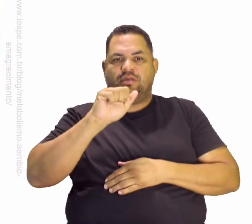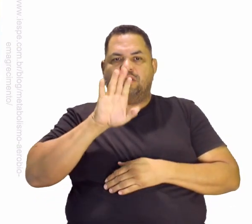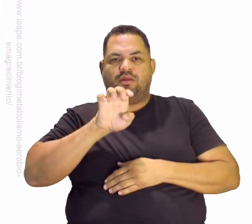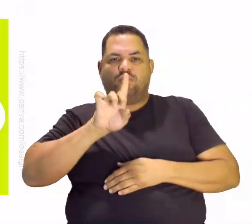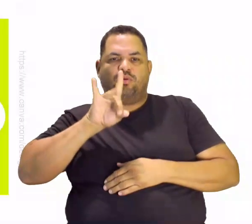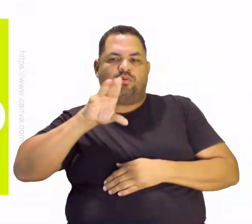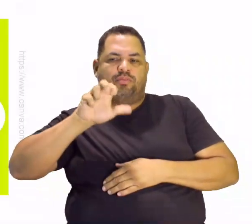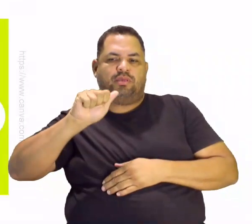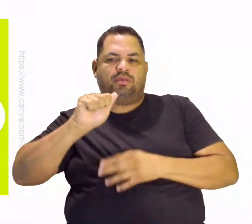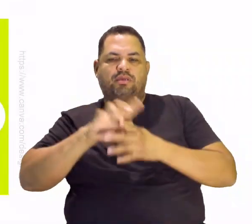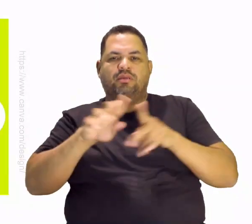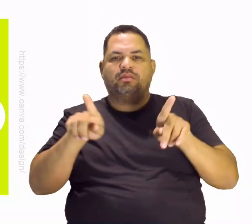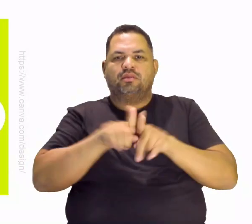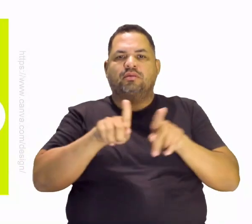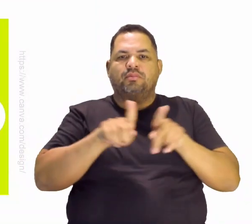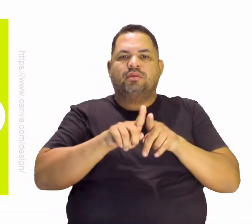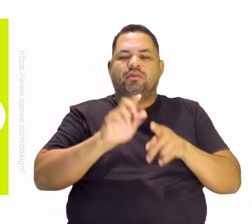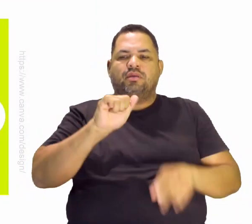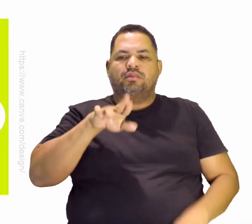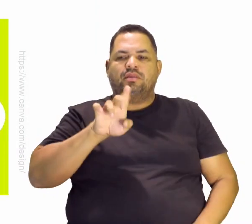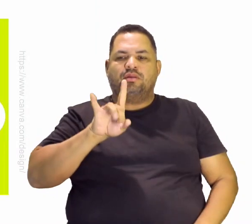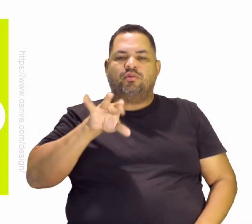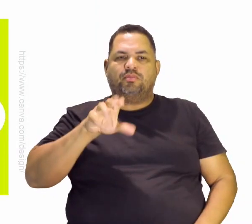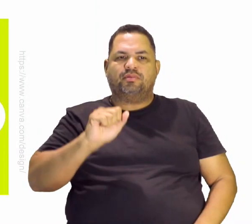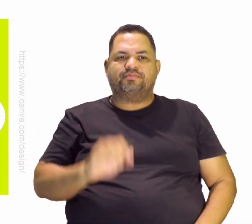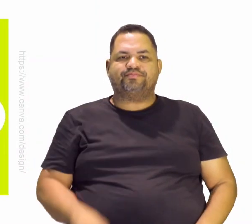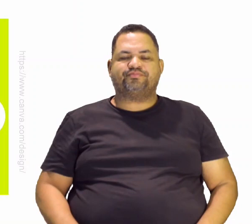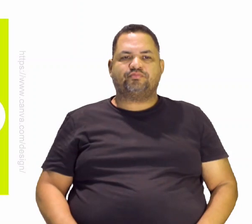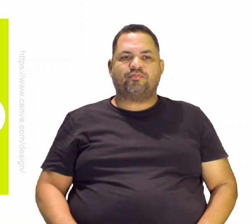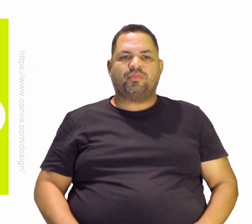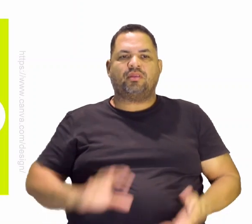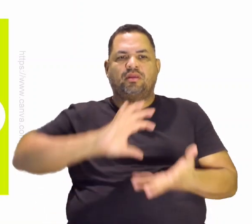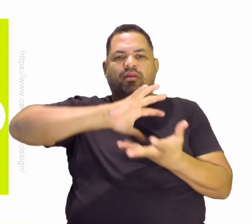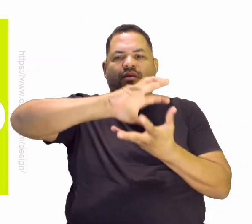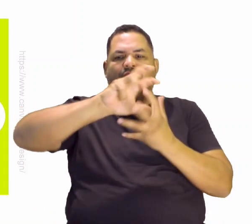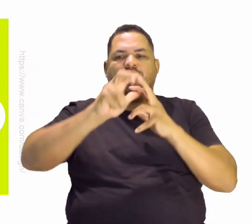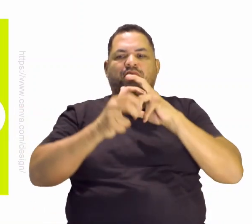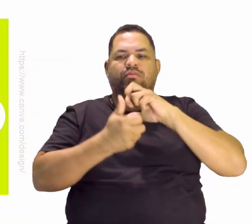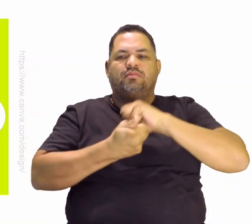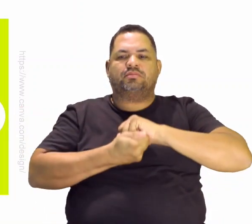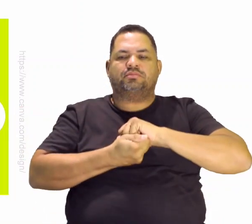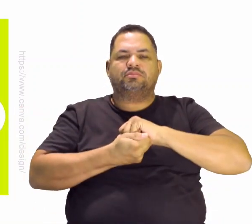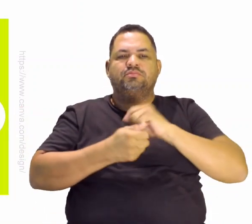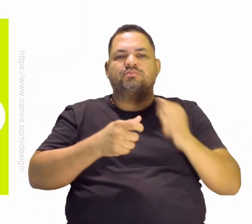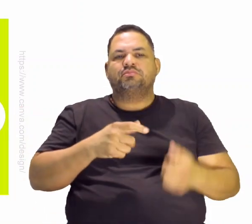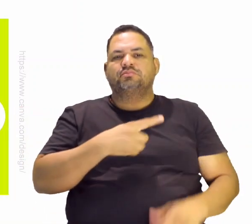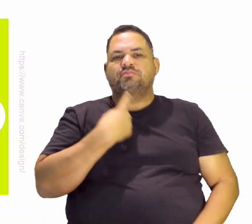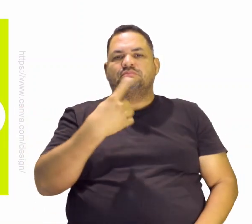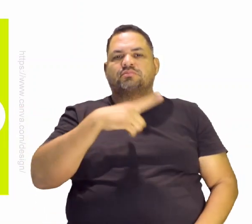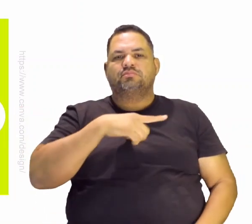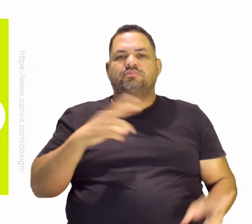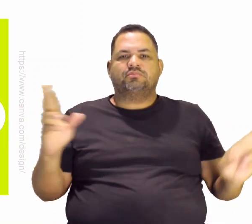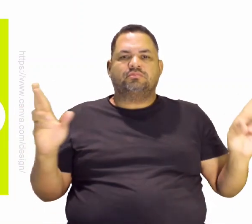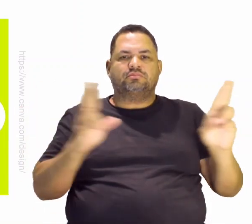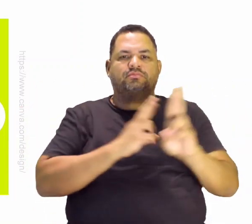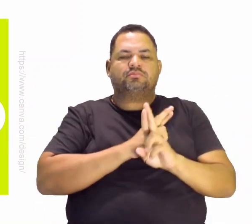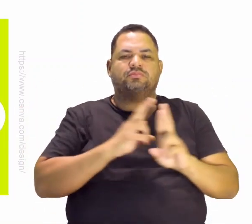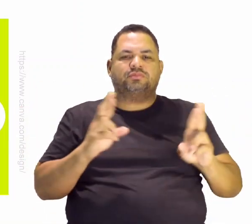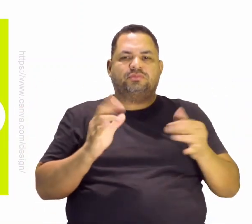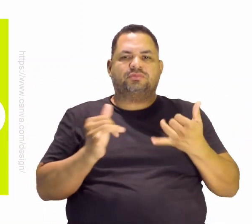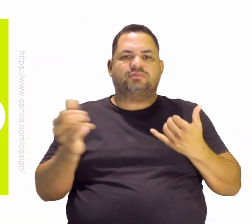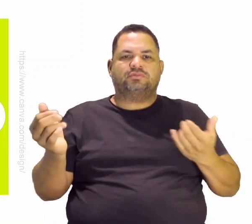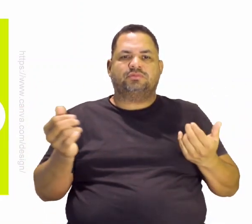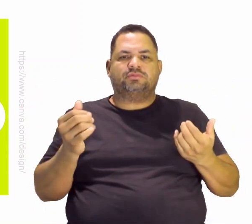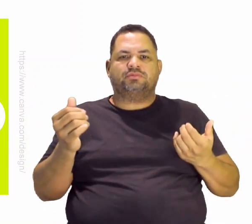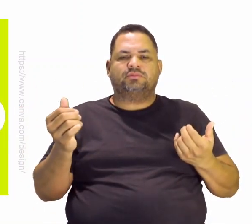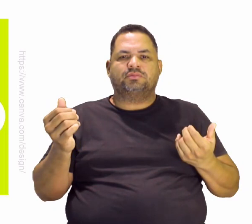no esporte. Como que funciona? No metabolismo nós temos o que, Prof. Iris? Nós temos diversas reações que a gente já mencionou anterior,